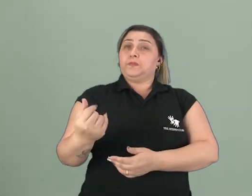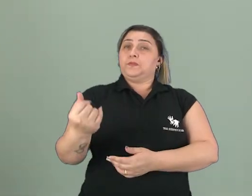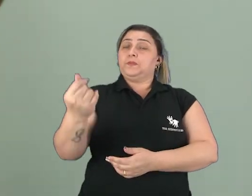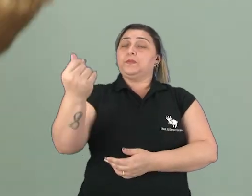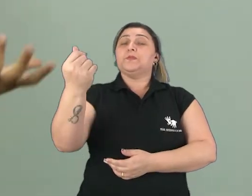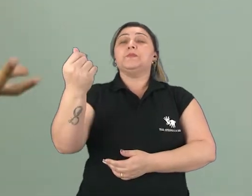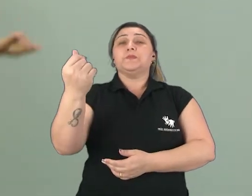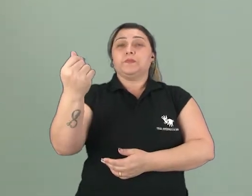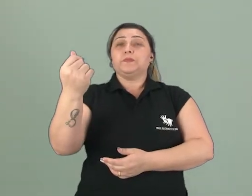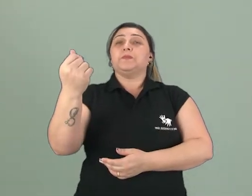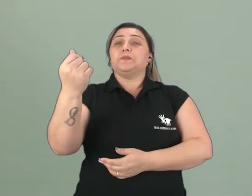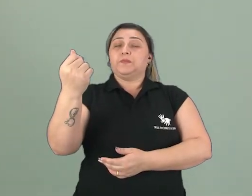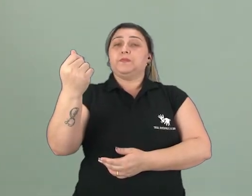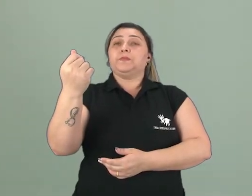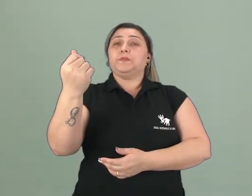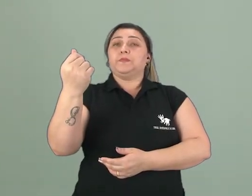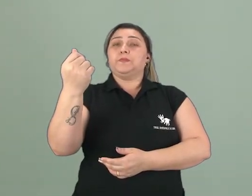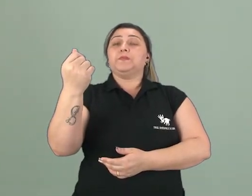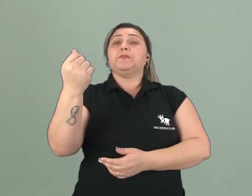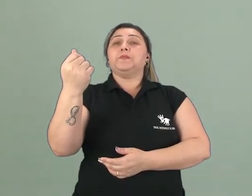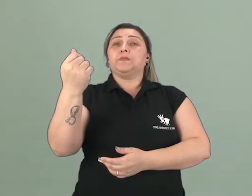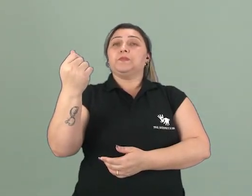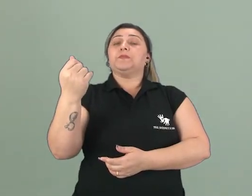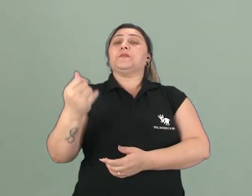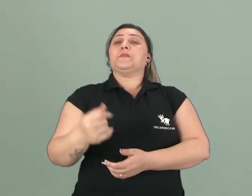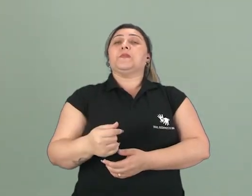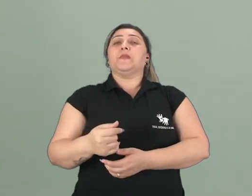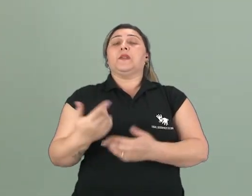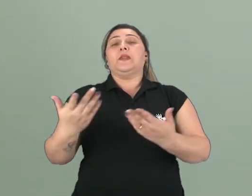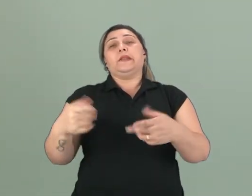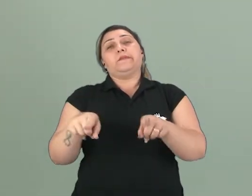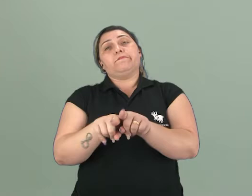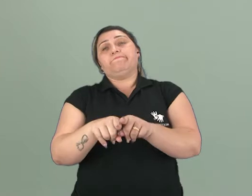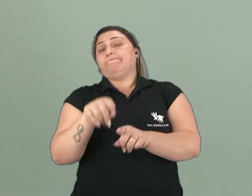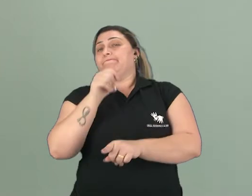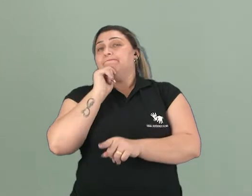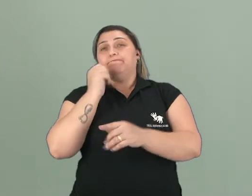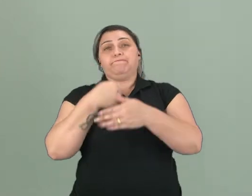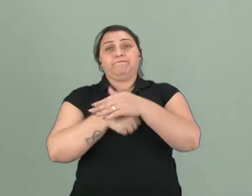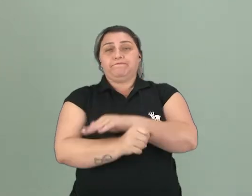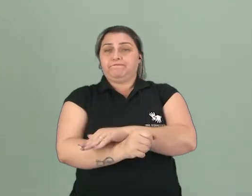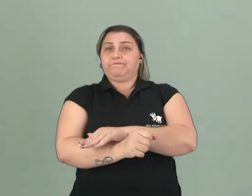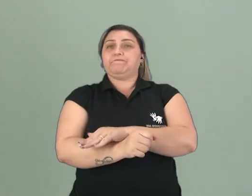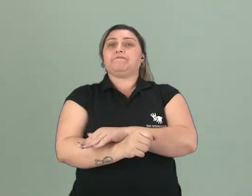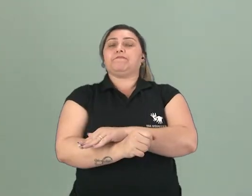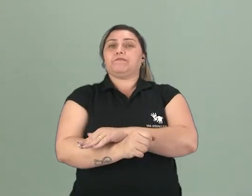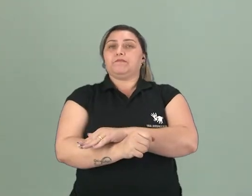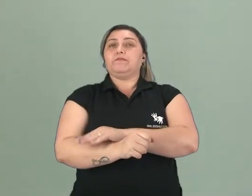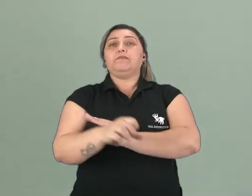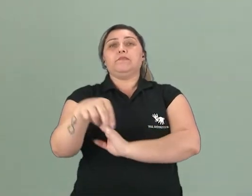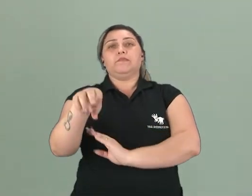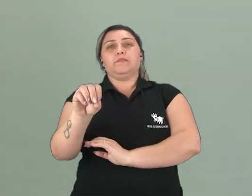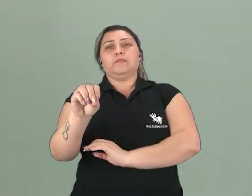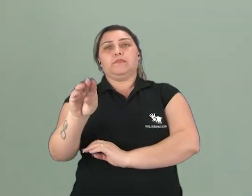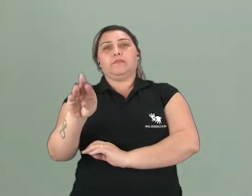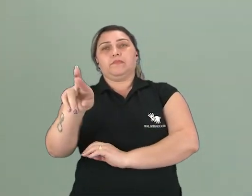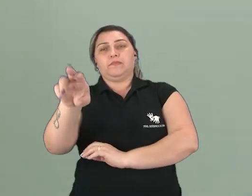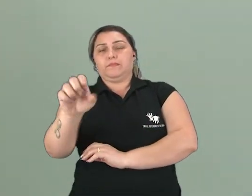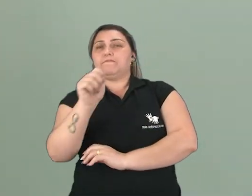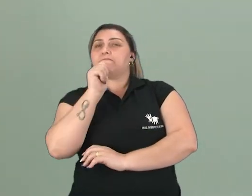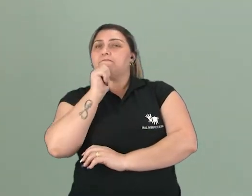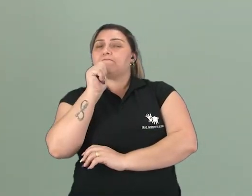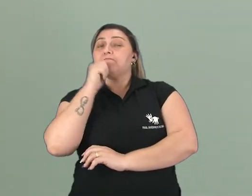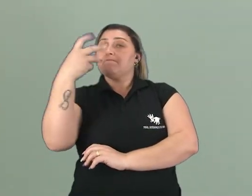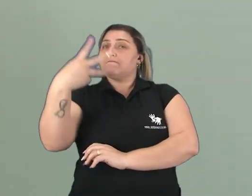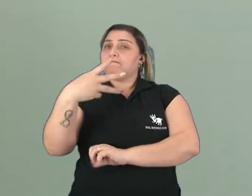dinheiro, cada vez mais prestígio, mas ainda não era considerado e não estavam incluídos dentro dos nobres, certo? Eles ainda eram